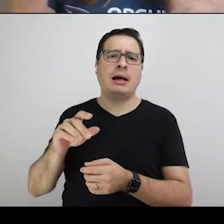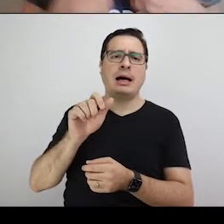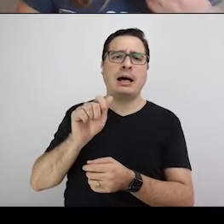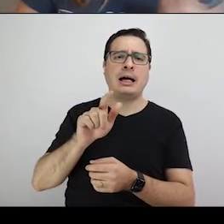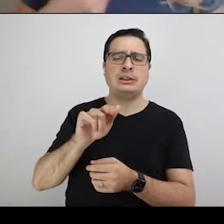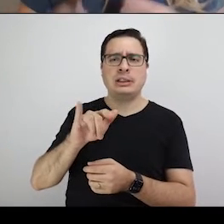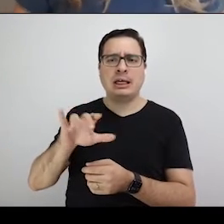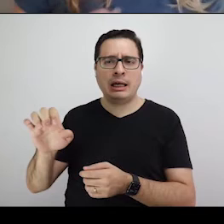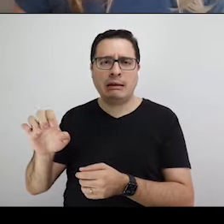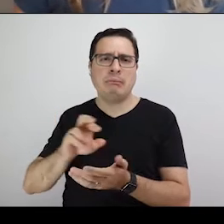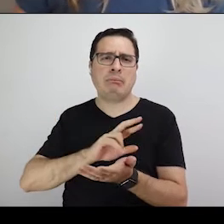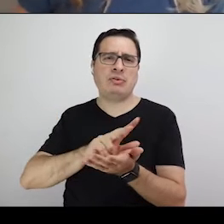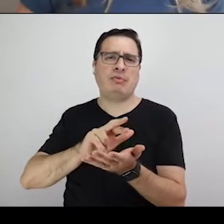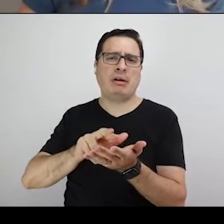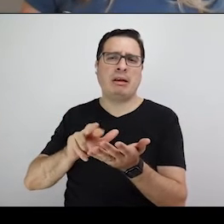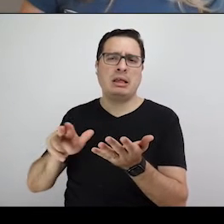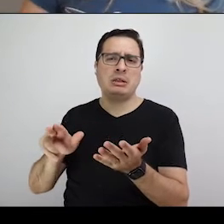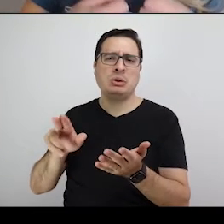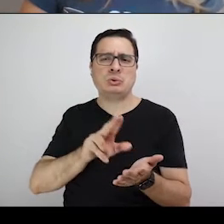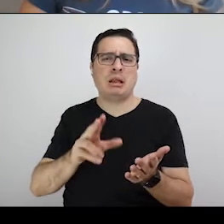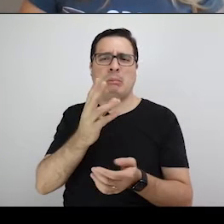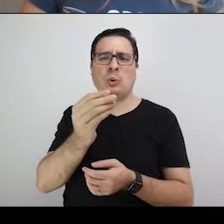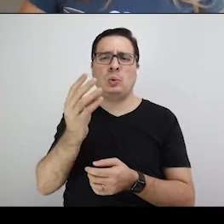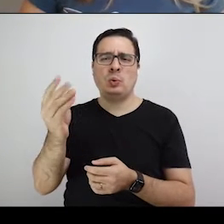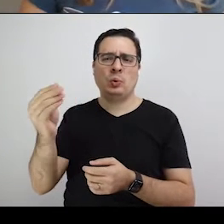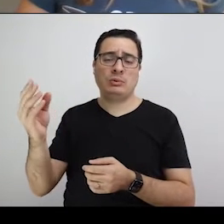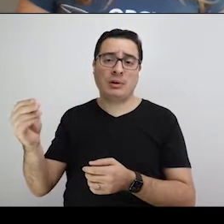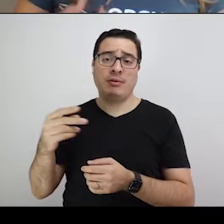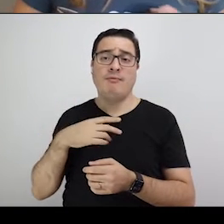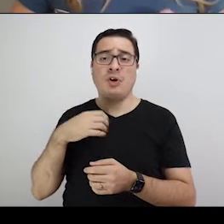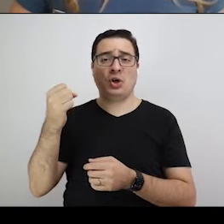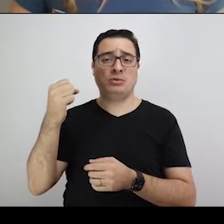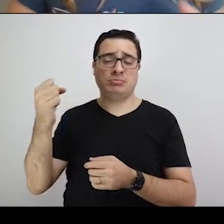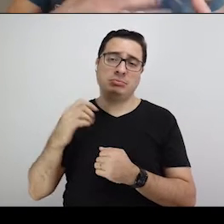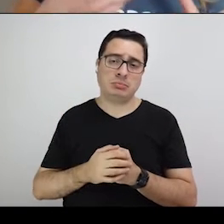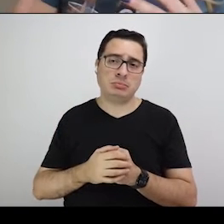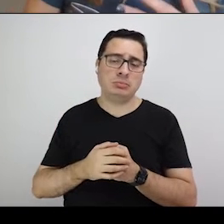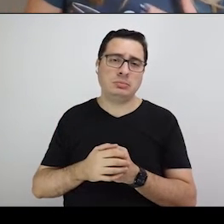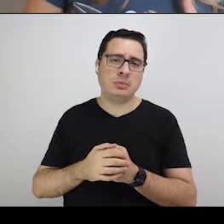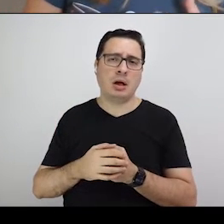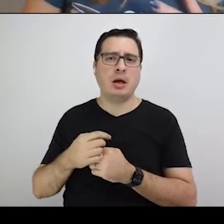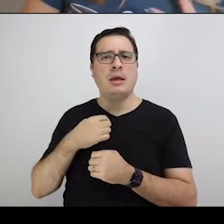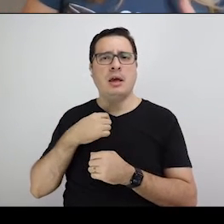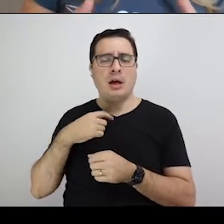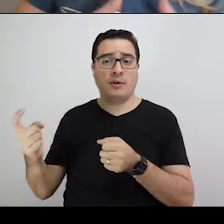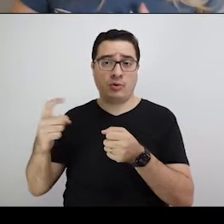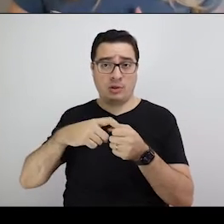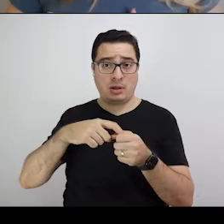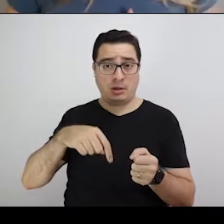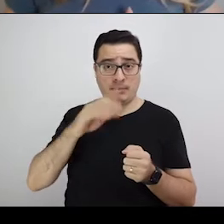mas era muito solicitado no mercado, né, muito forte. E quando eu voltei para o